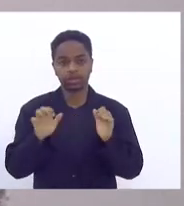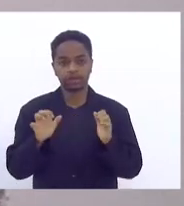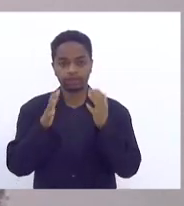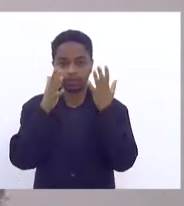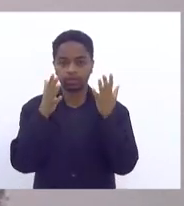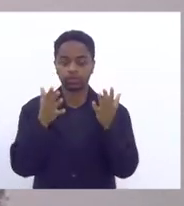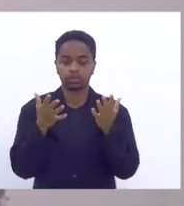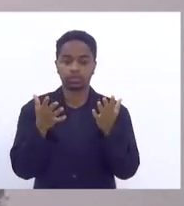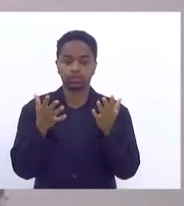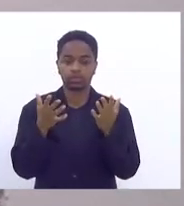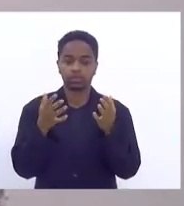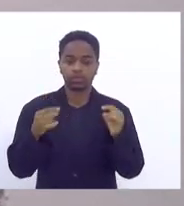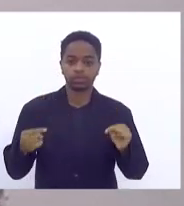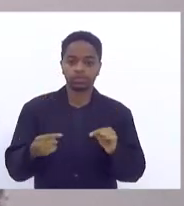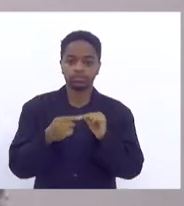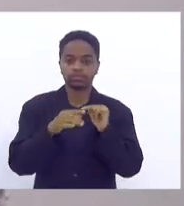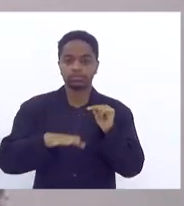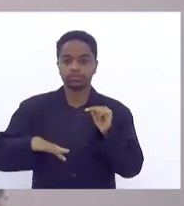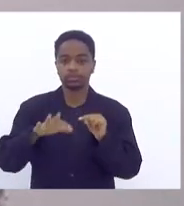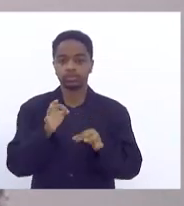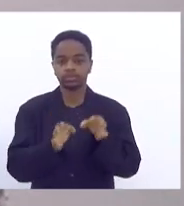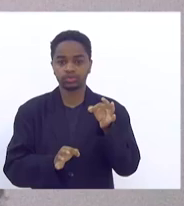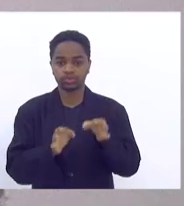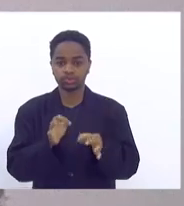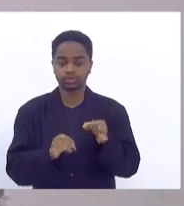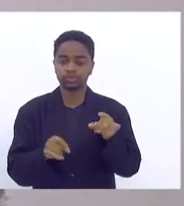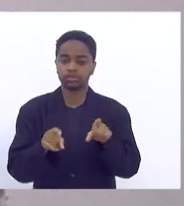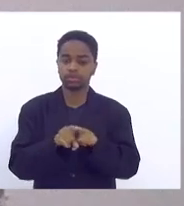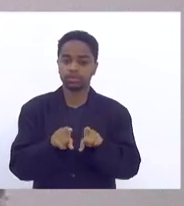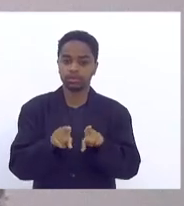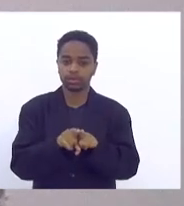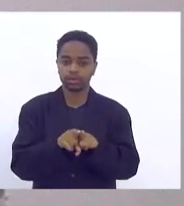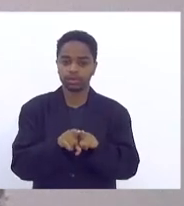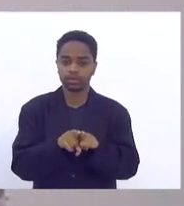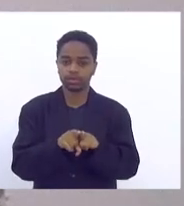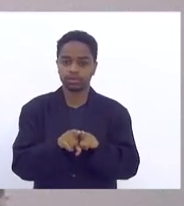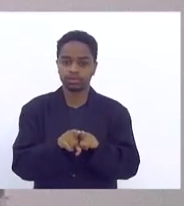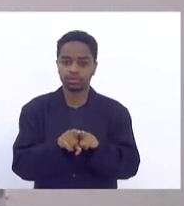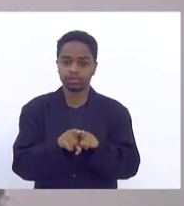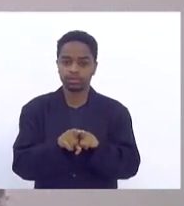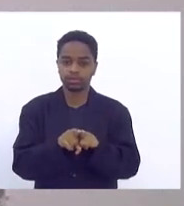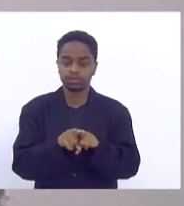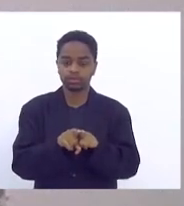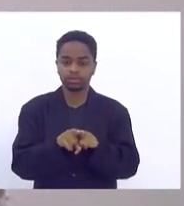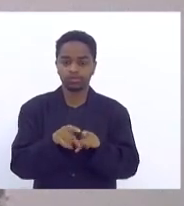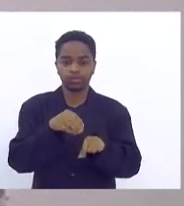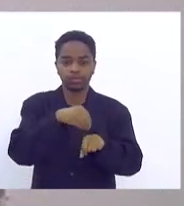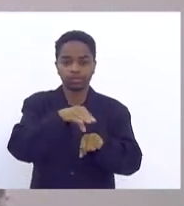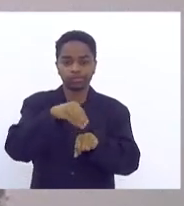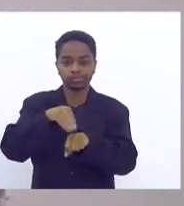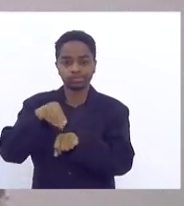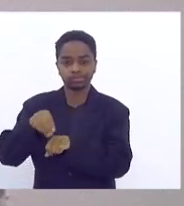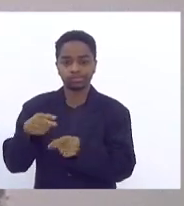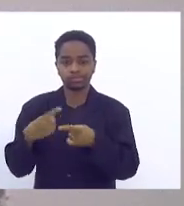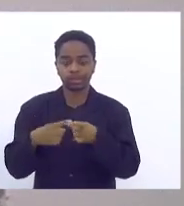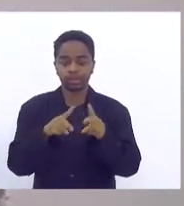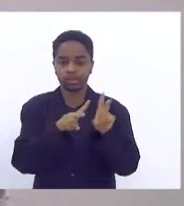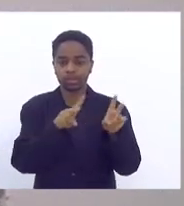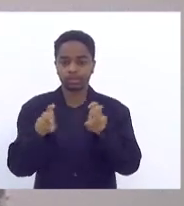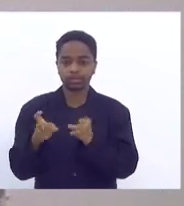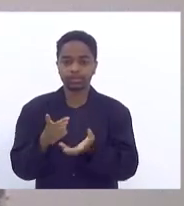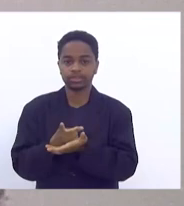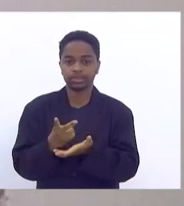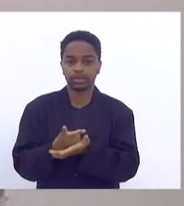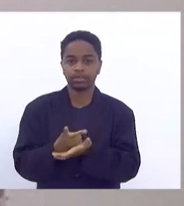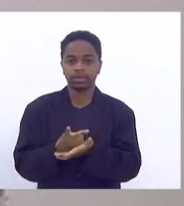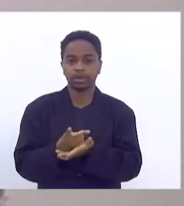eh jurídica mas também eh eh e informativa para um assunto que tá sempre em voga um